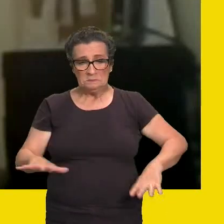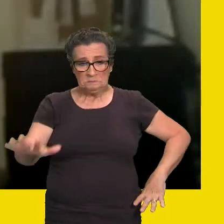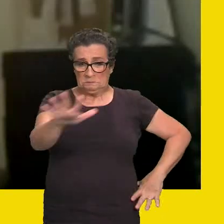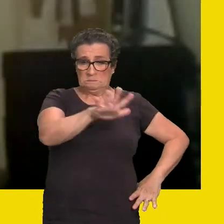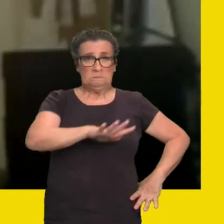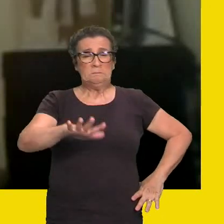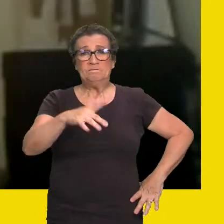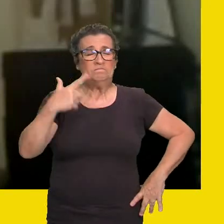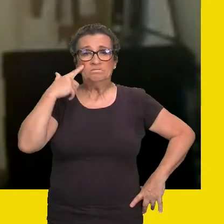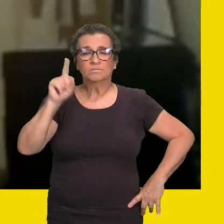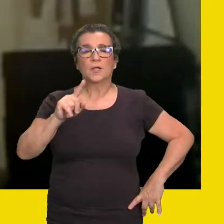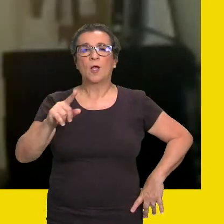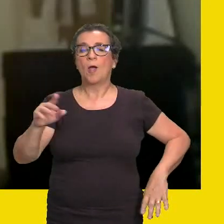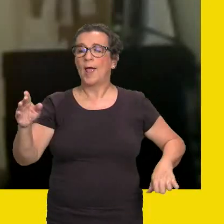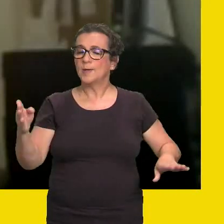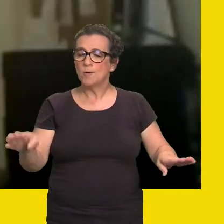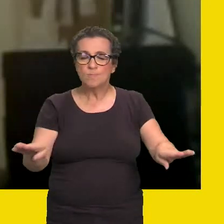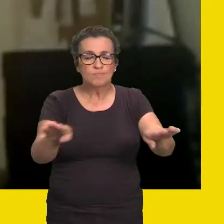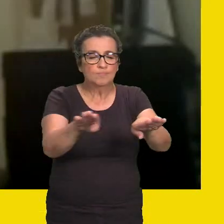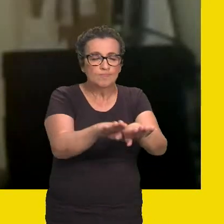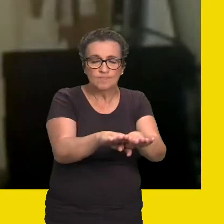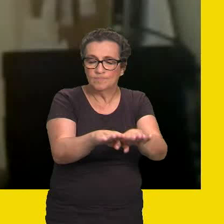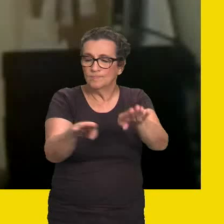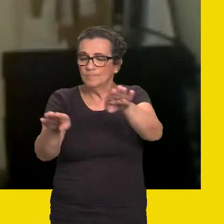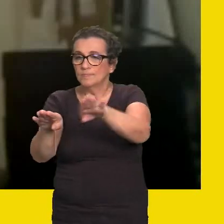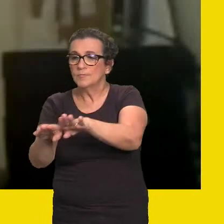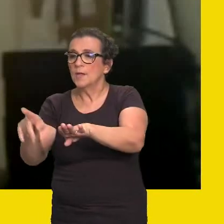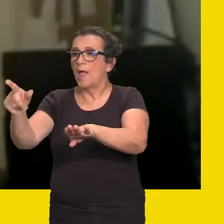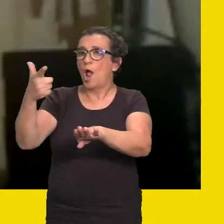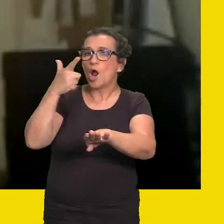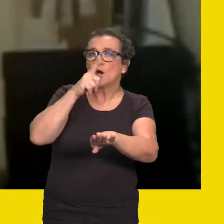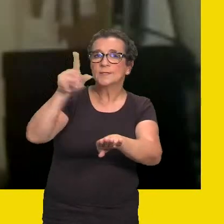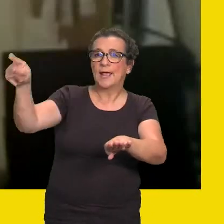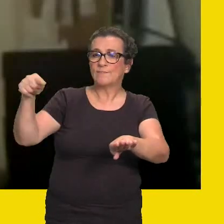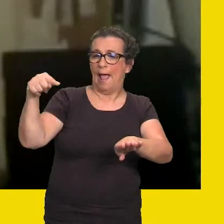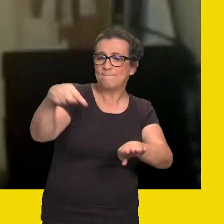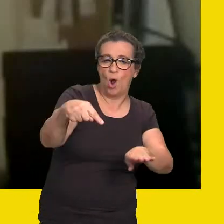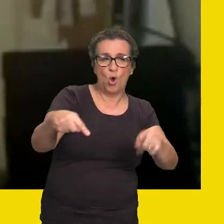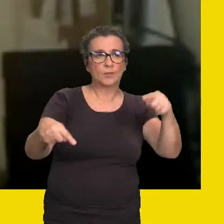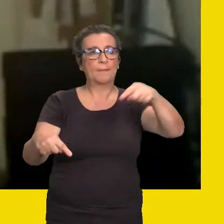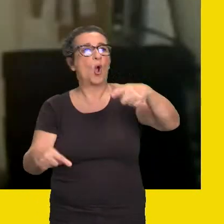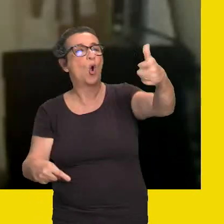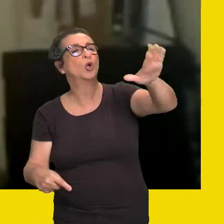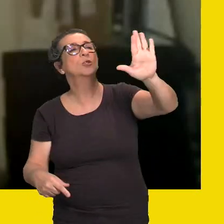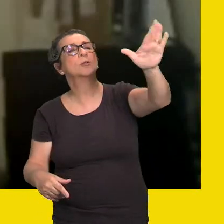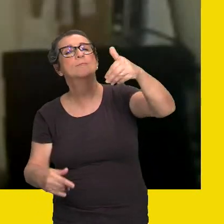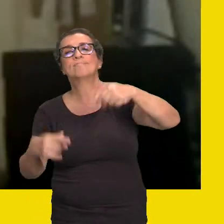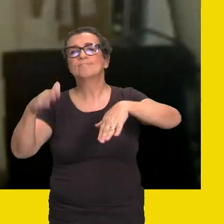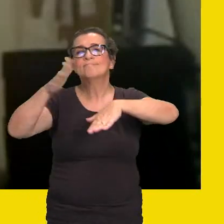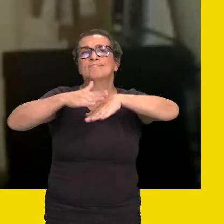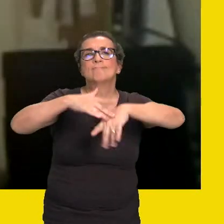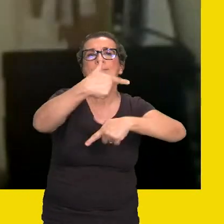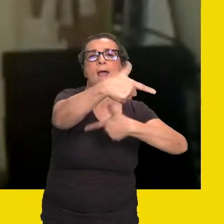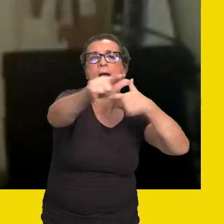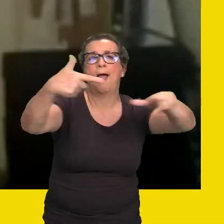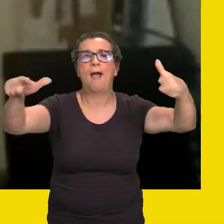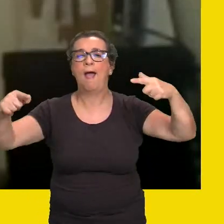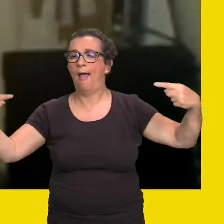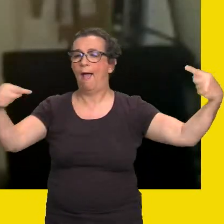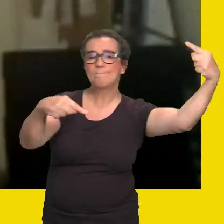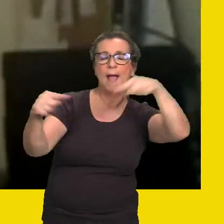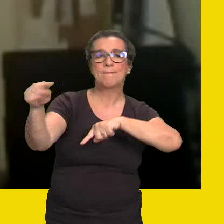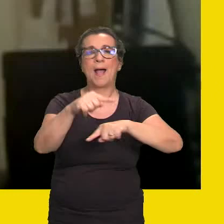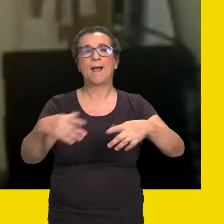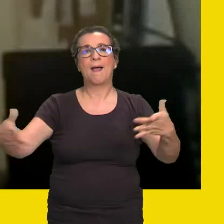Então eu junto um com o outro, o que consegue identificar vai apontando e o outro vai montando junto. E assim a gente faz